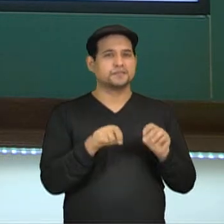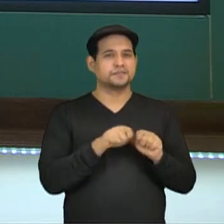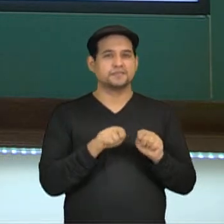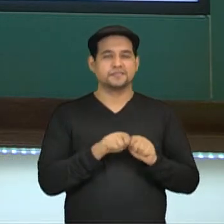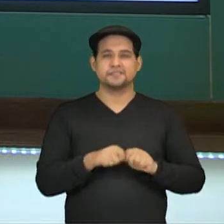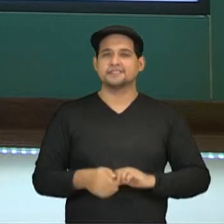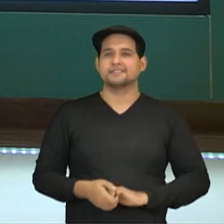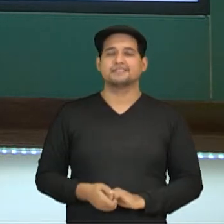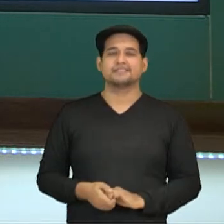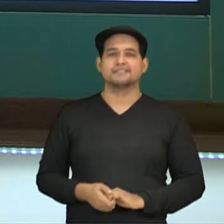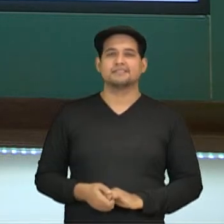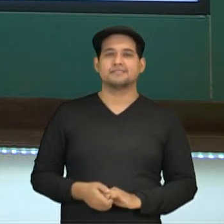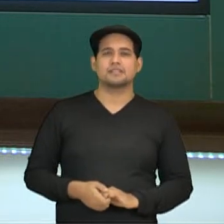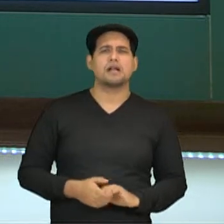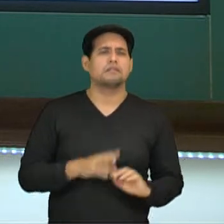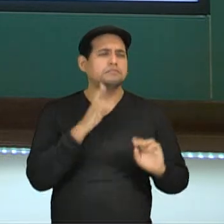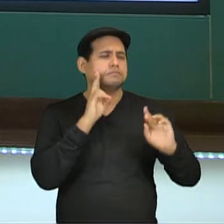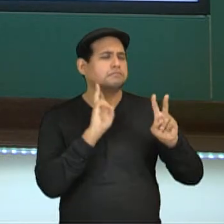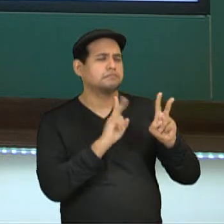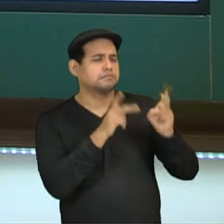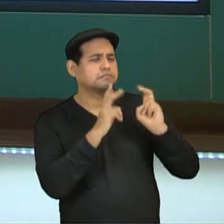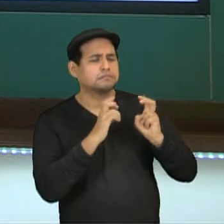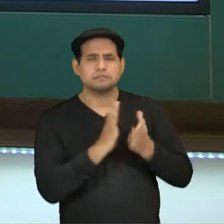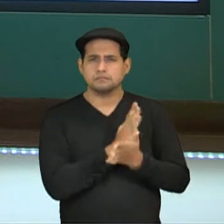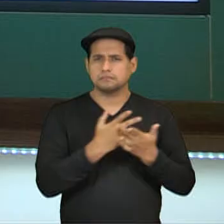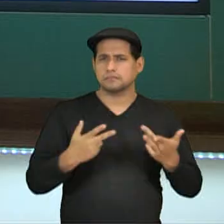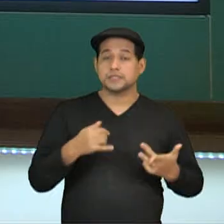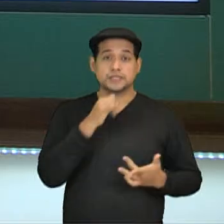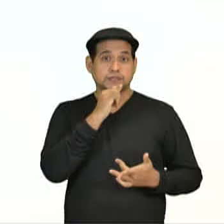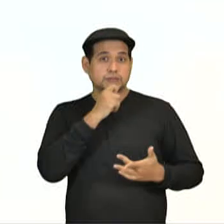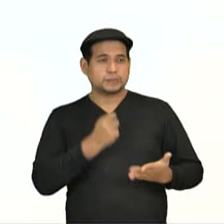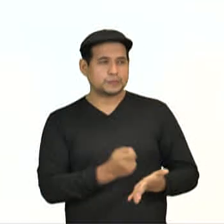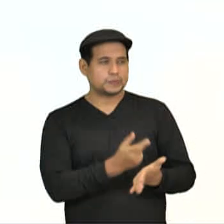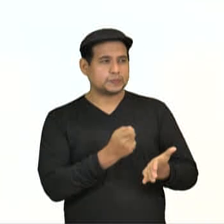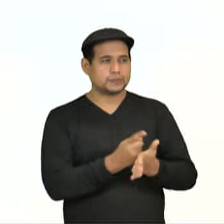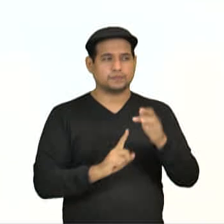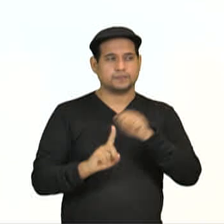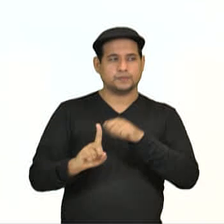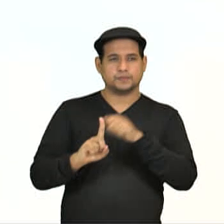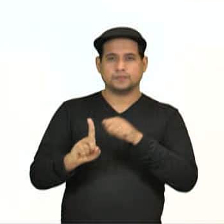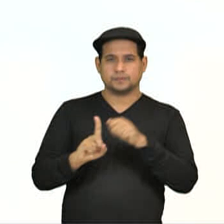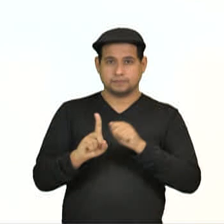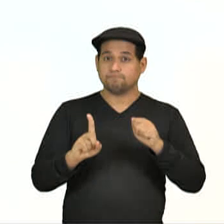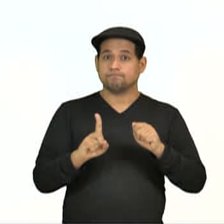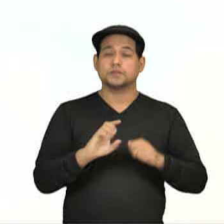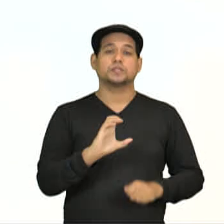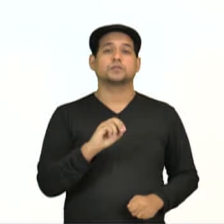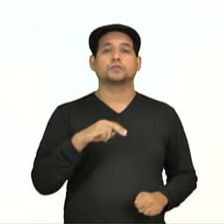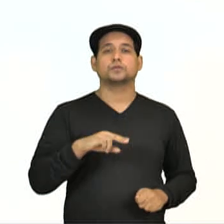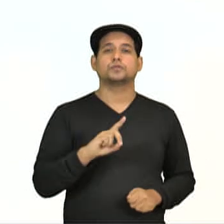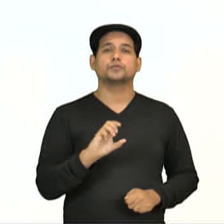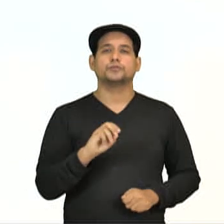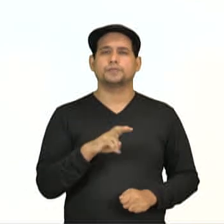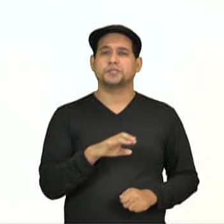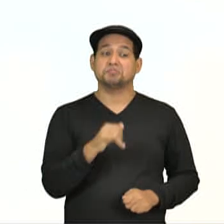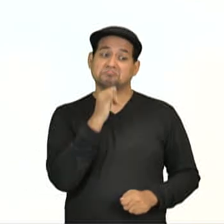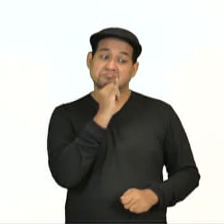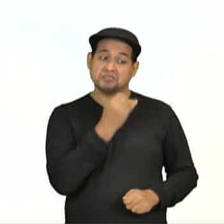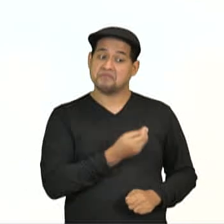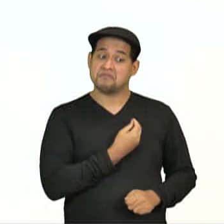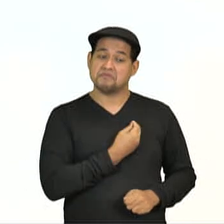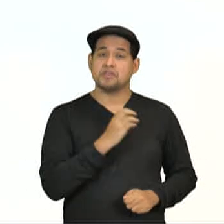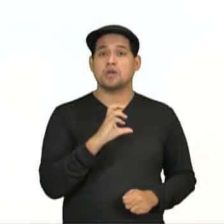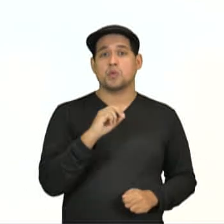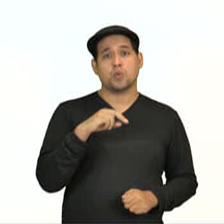resolver. Então vamos ver uma situação aqui, ó. Para pagar as despesas mensais de um condomínio, sim, se você resolver morar num condomínio,